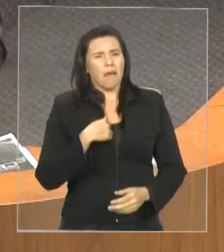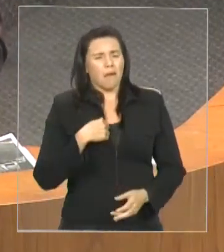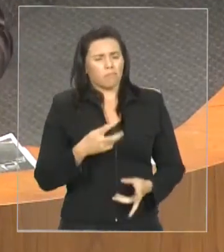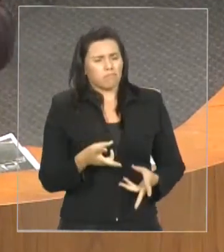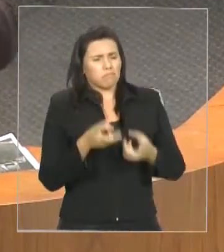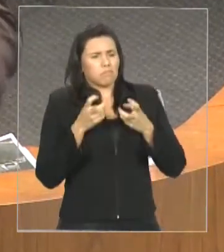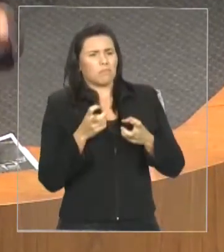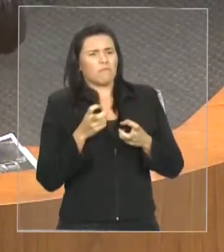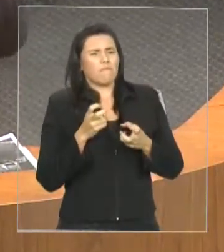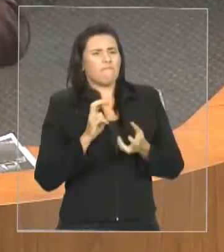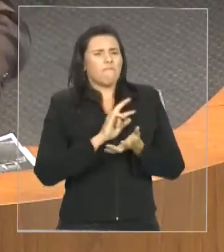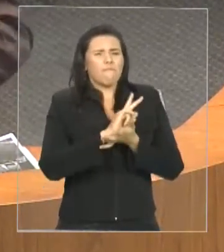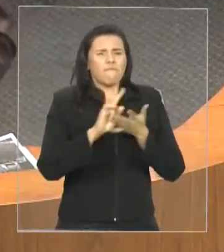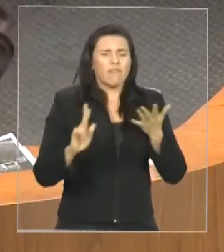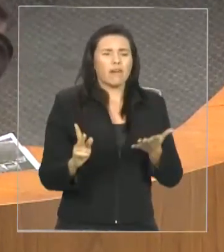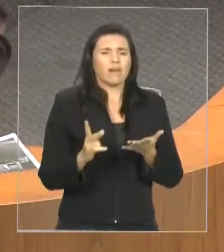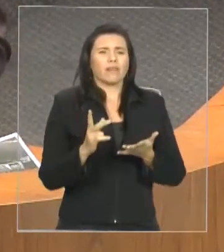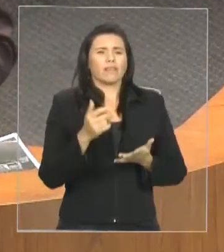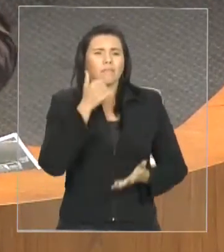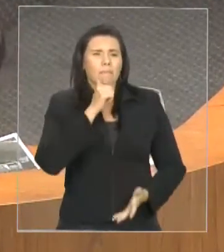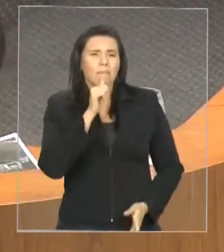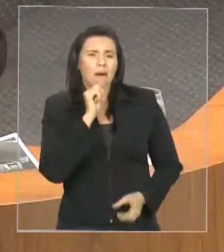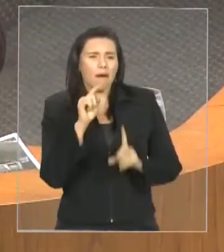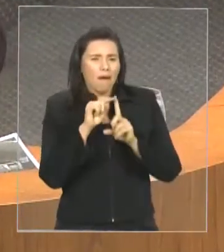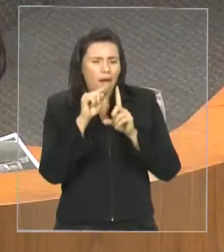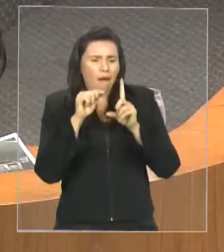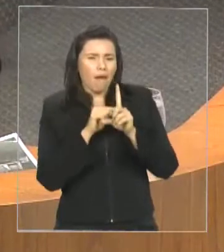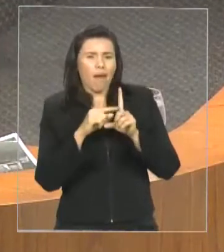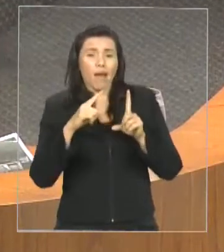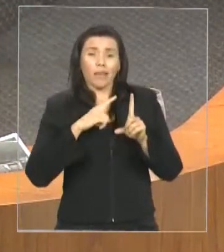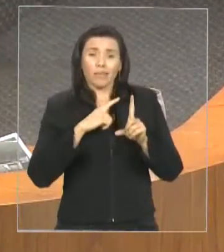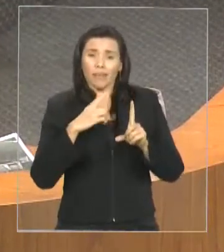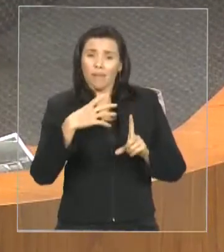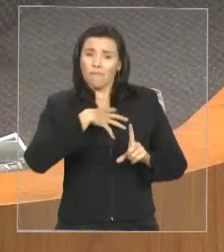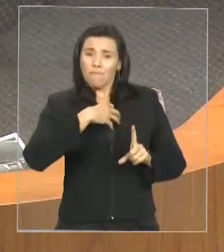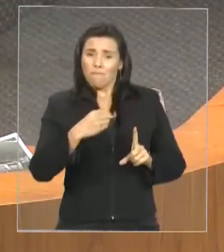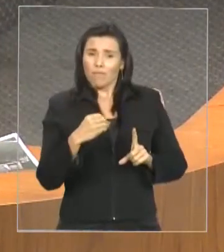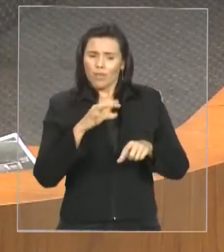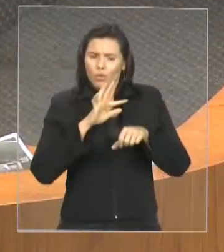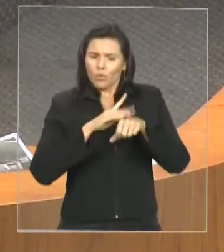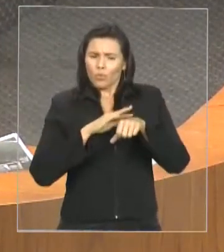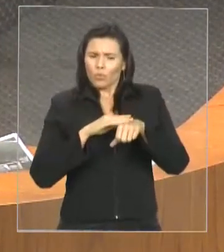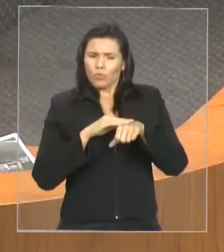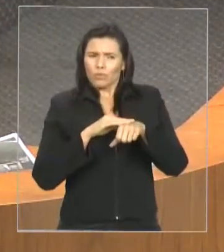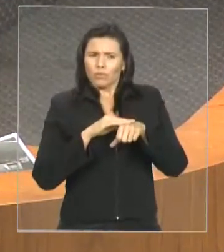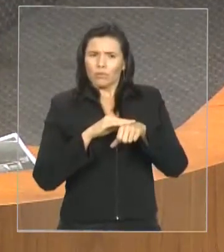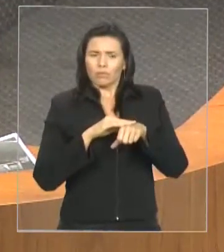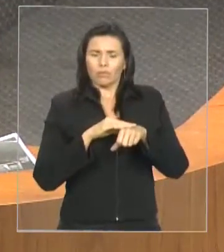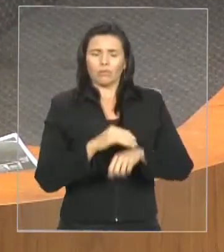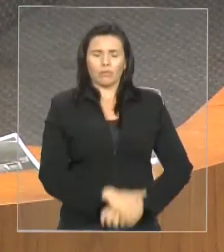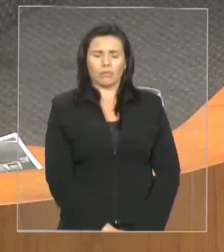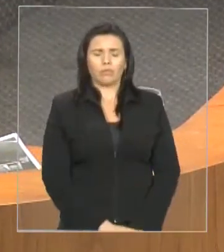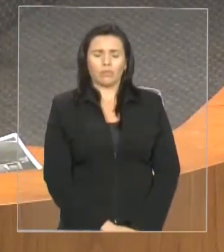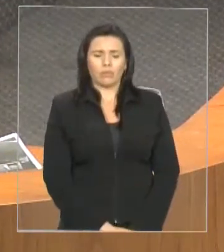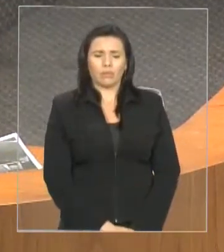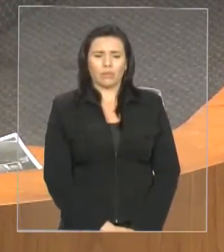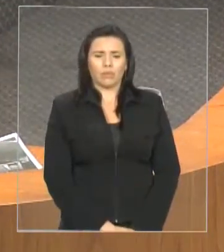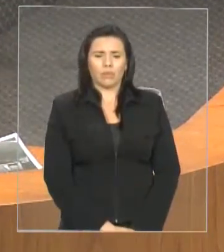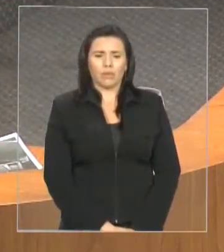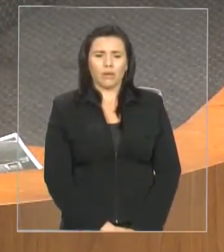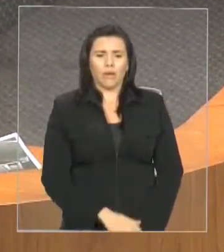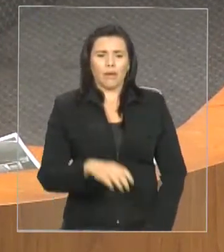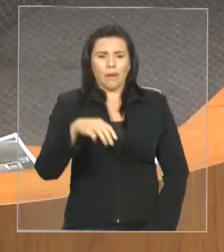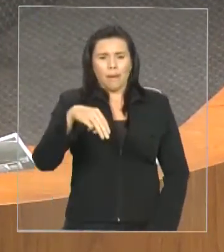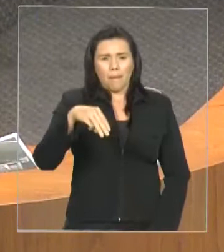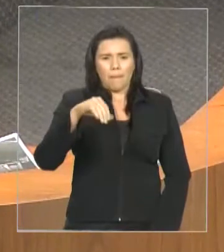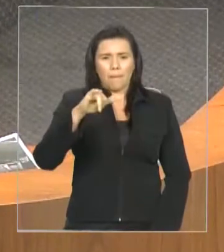Maranhão, eu trouxe essa dura realidade, inclusive com o exemplo de uma moça que tem 8 filhos, de uma jovem que